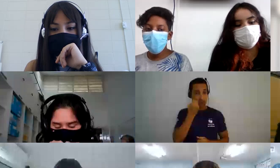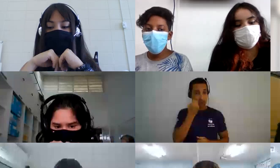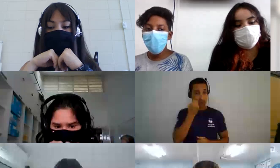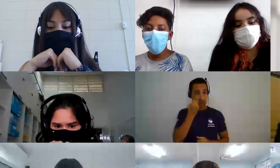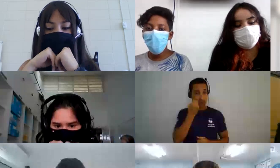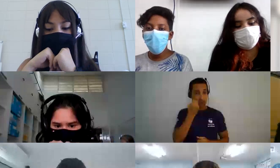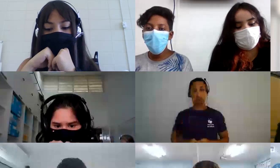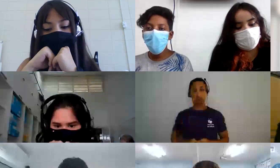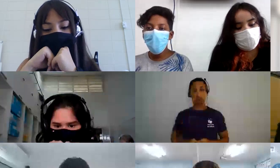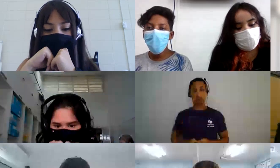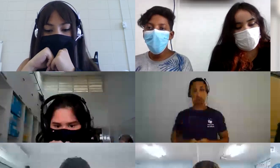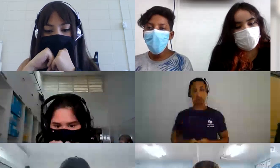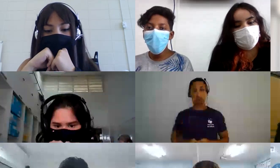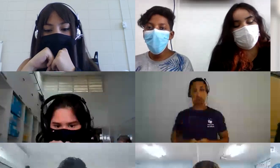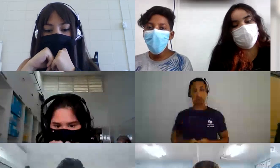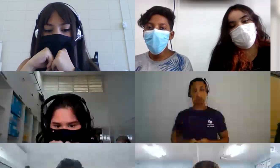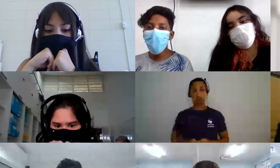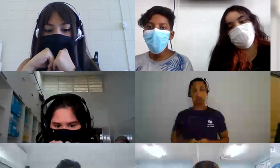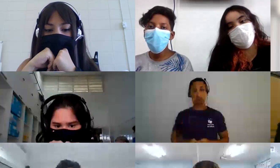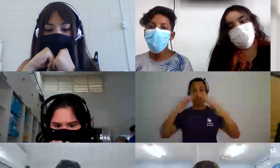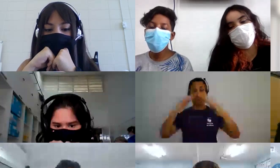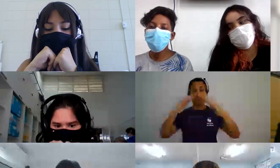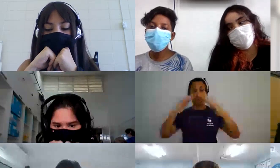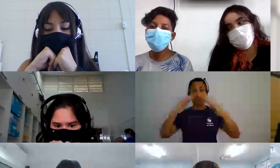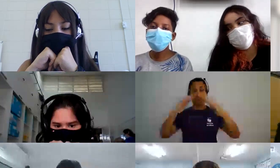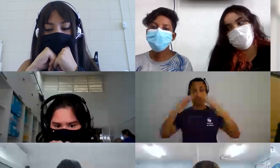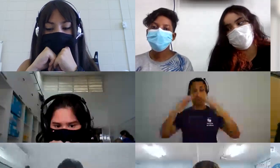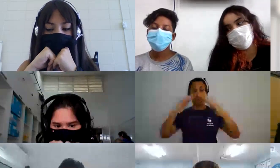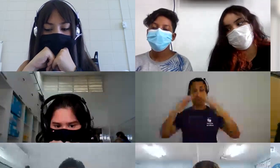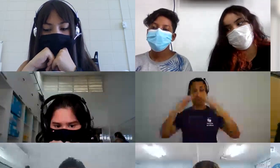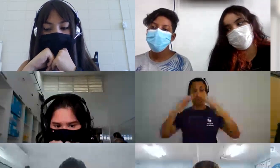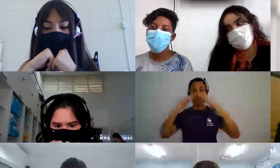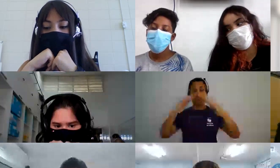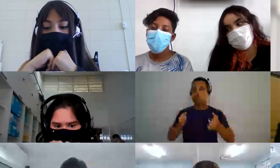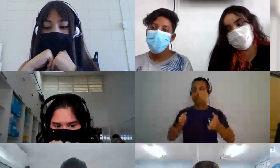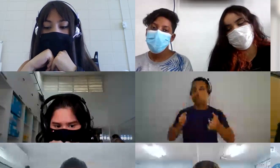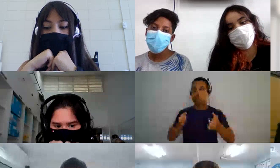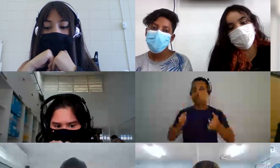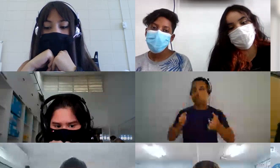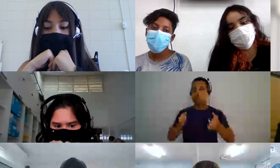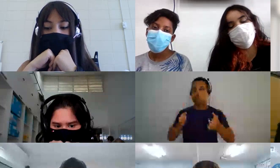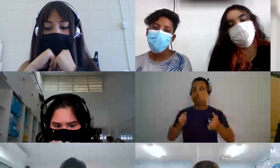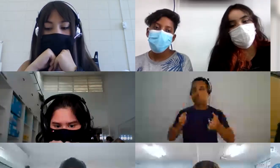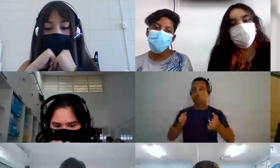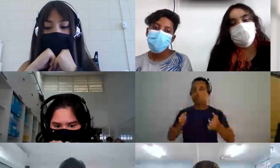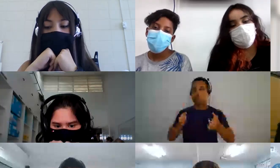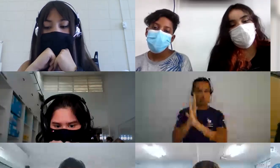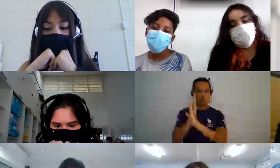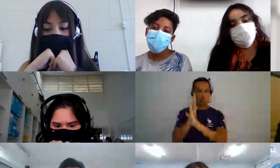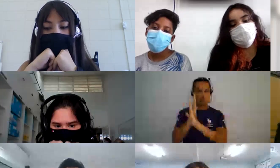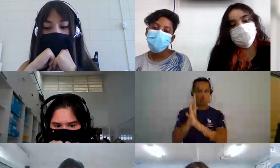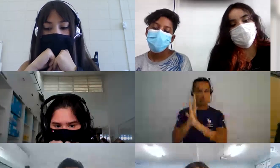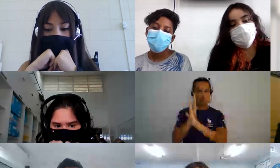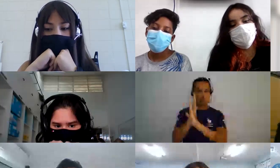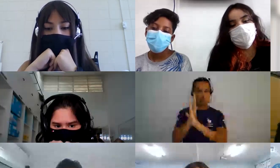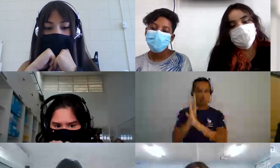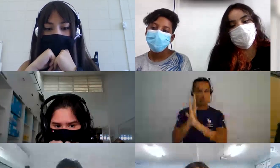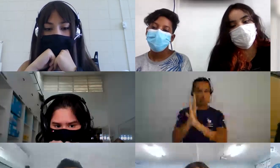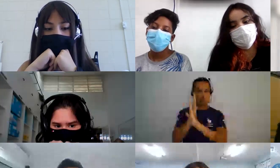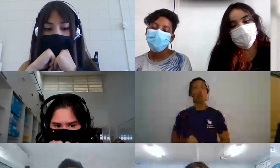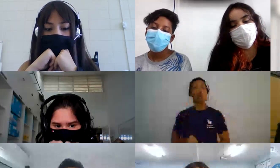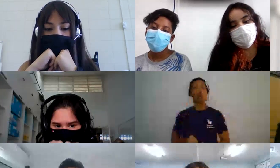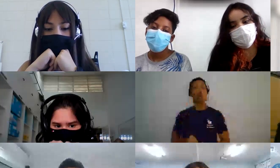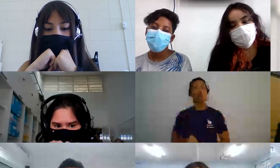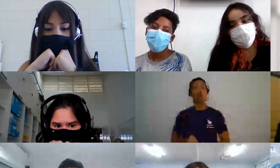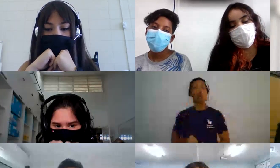os cômodos da tua casa se você abrir a portinha e dar uma espiada lá dentro. Concorda comigo? Se você não der uma espiada lá dentro, você